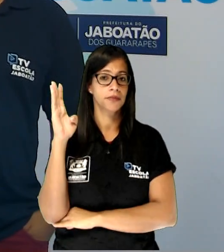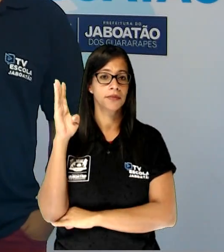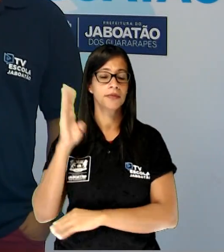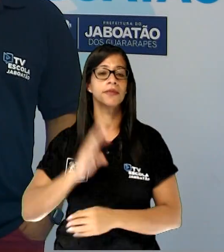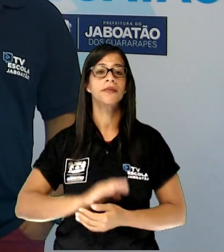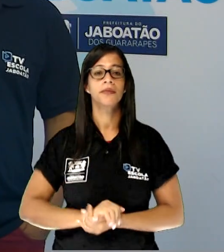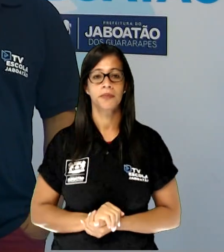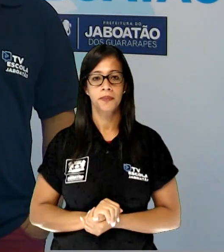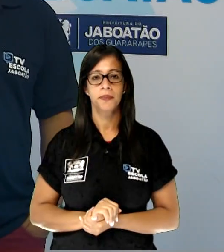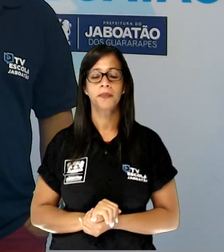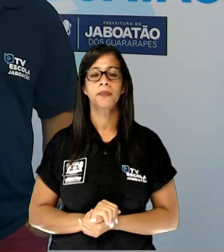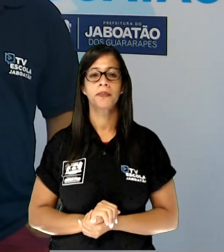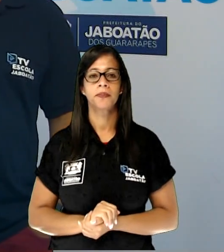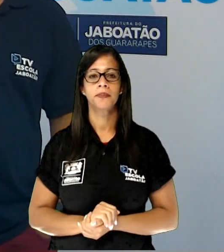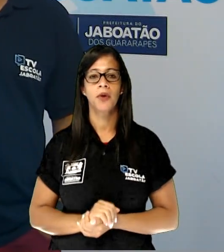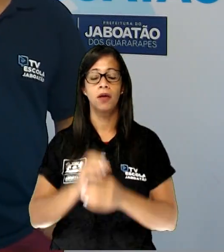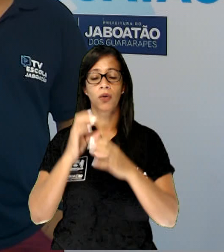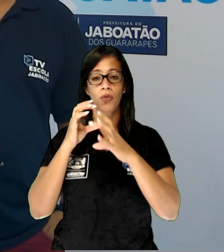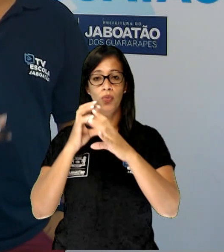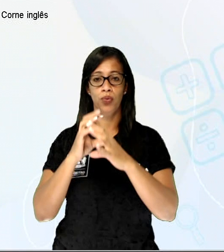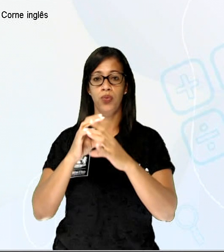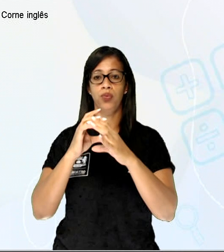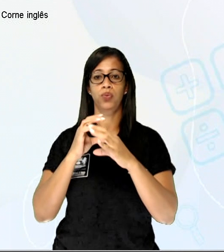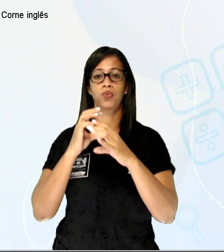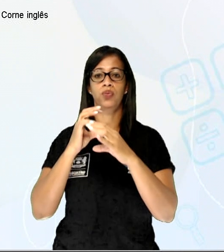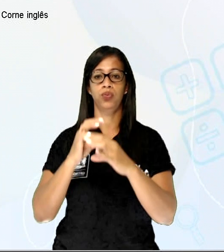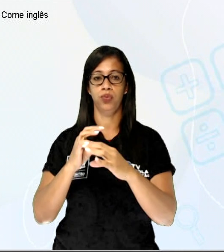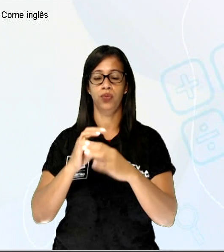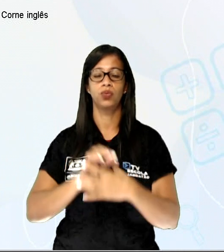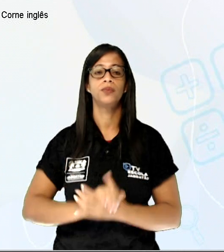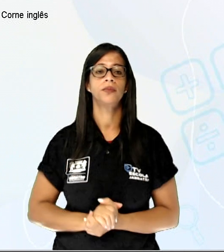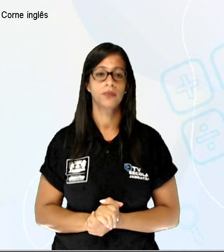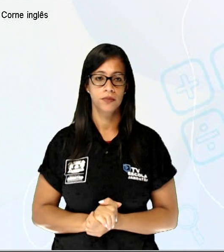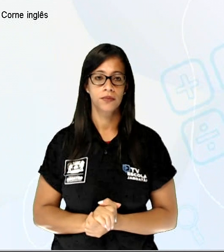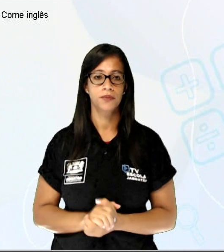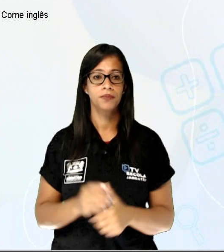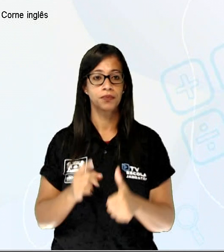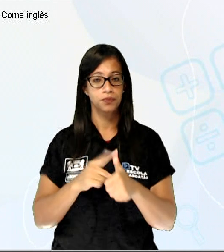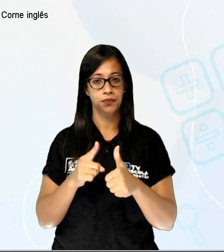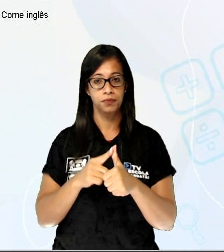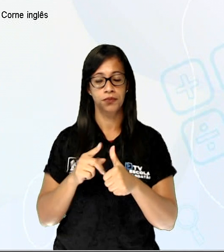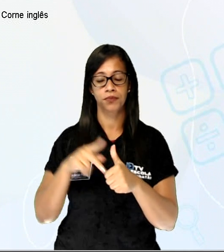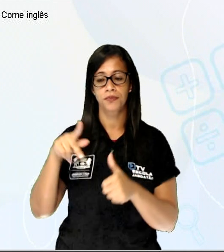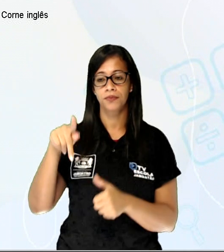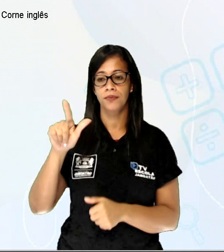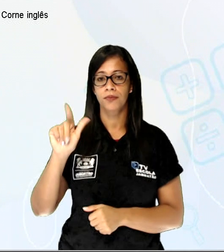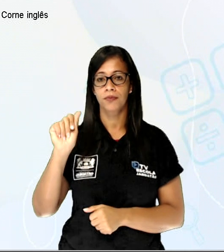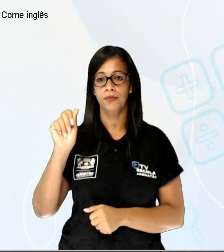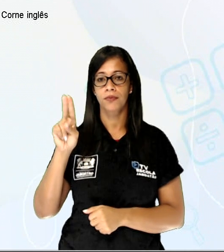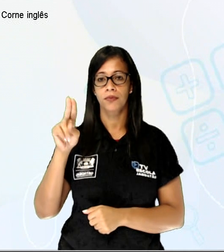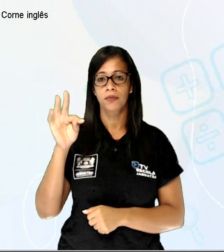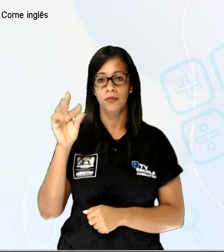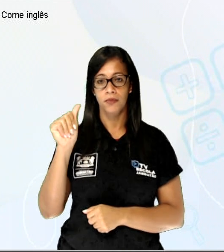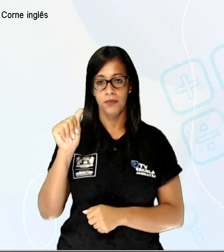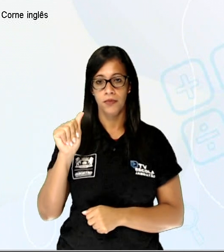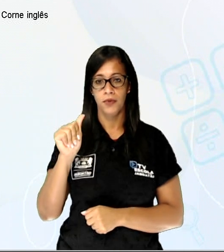os instrumentos de sopro que a gente conhece. Vamos começar pela flauta transversal.